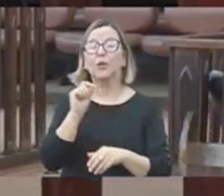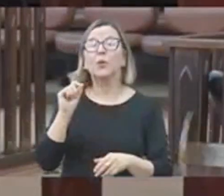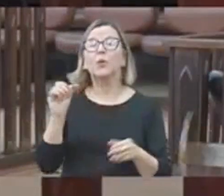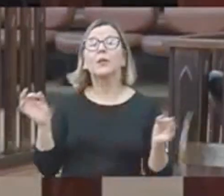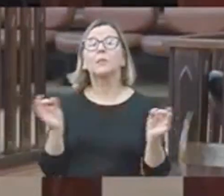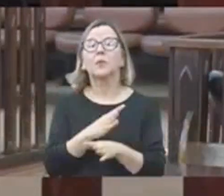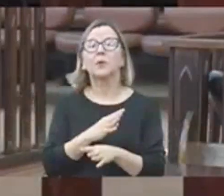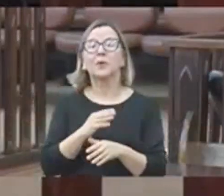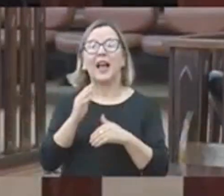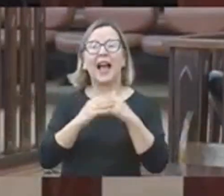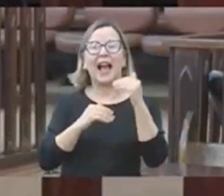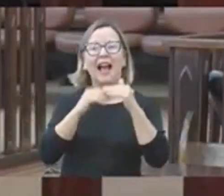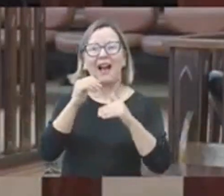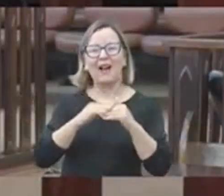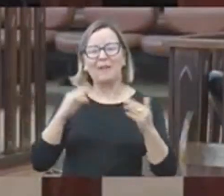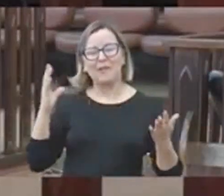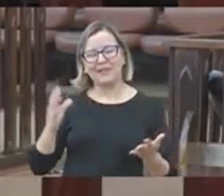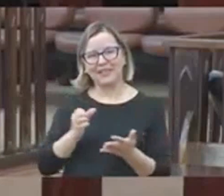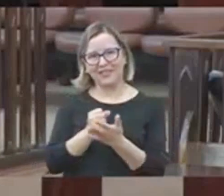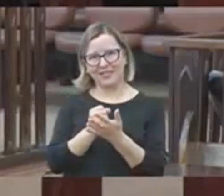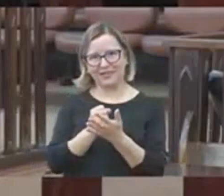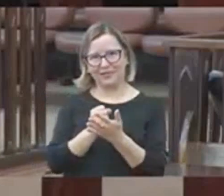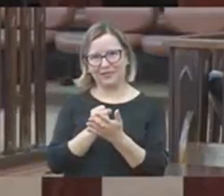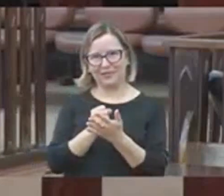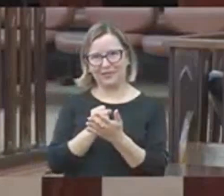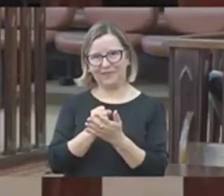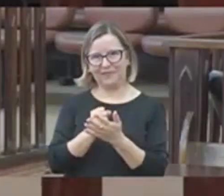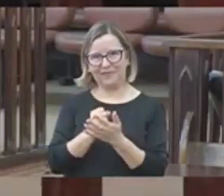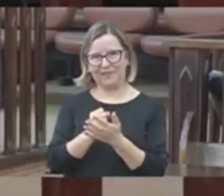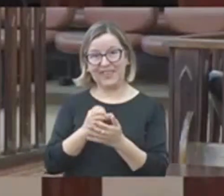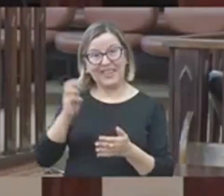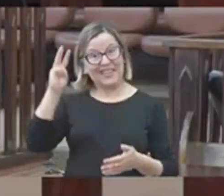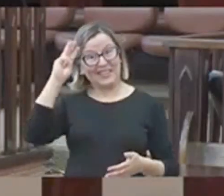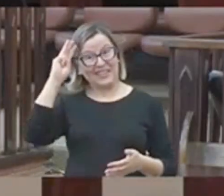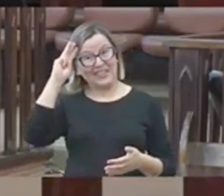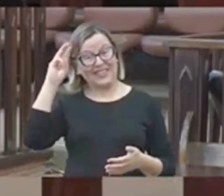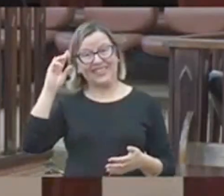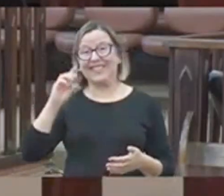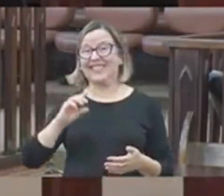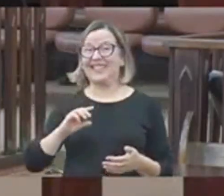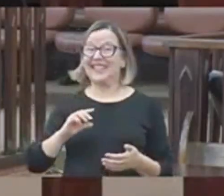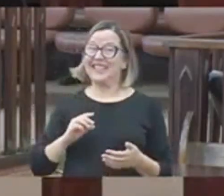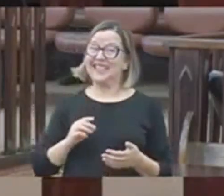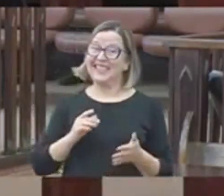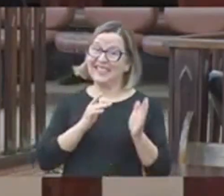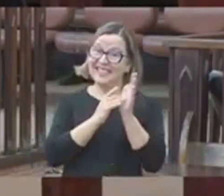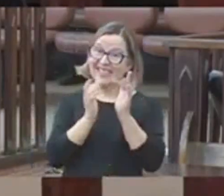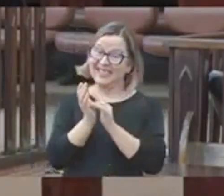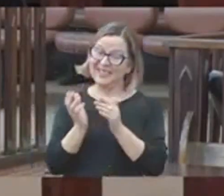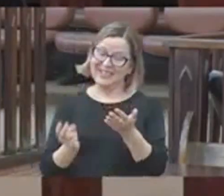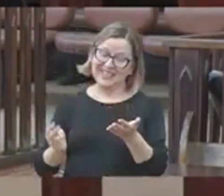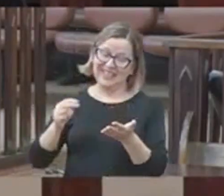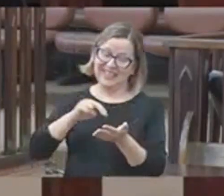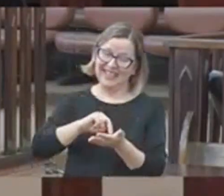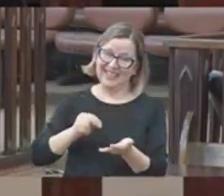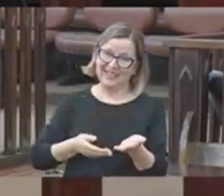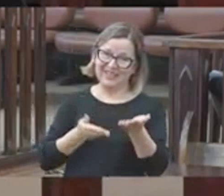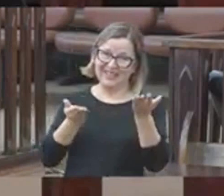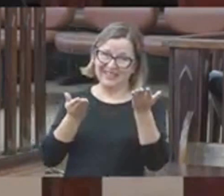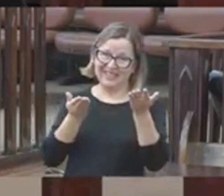Depois de 3 dias, veio a ressurreição em novidade de vida. Mas teve que acontecer a morte